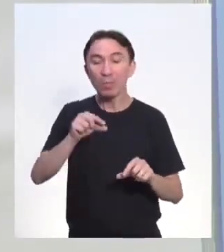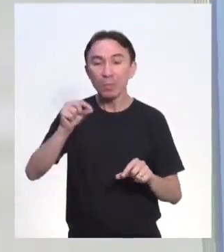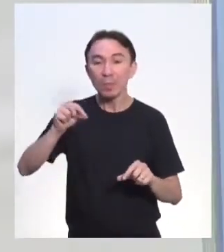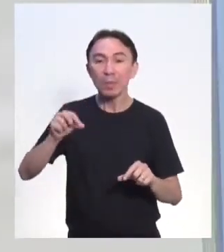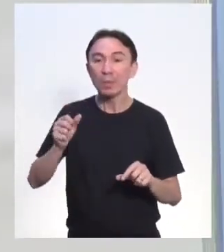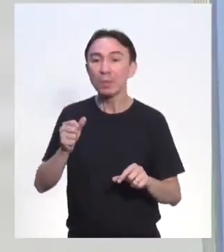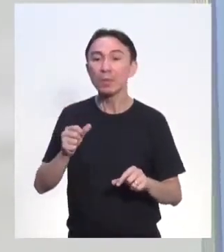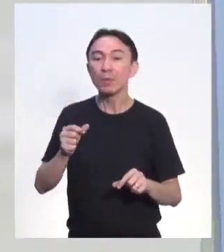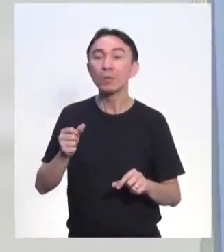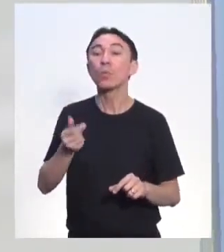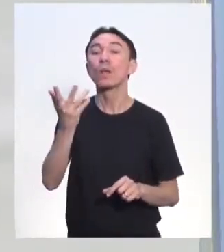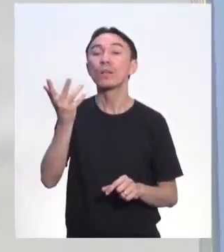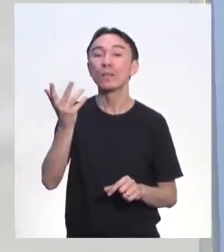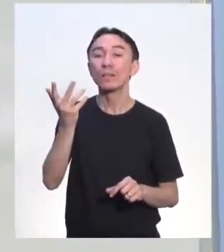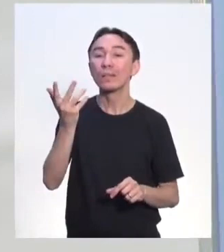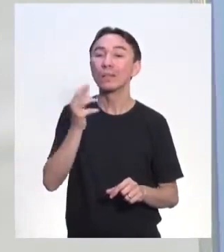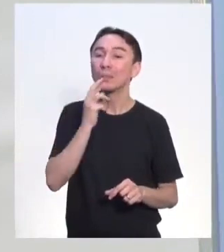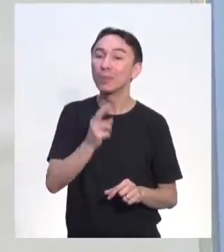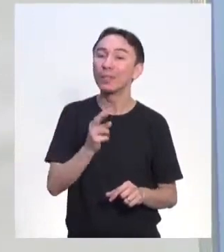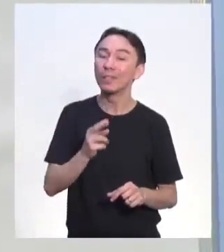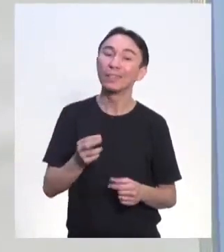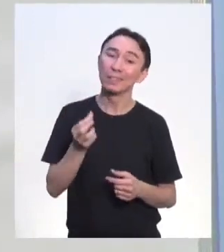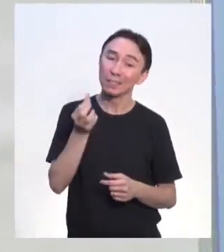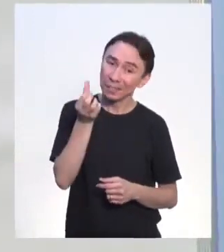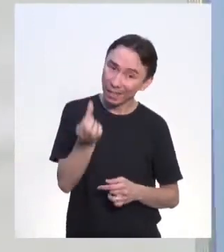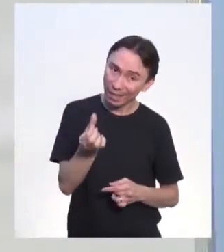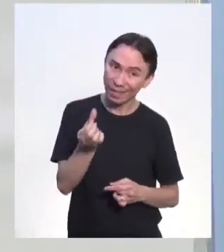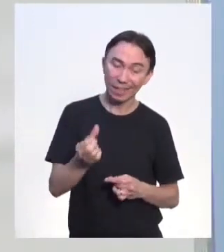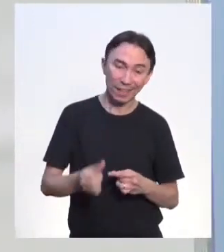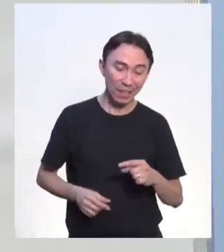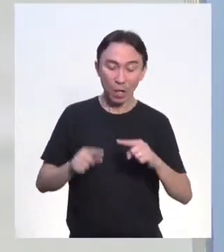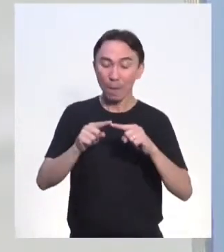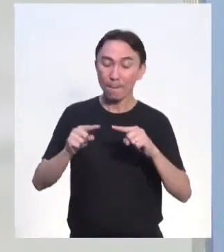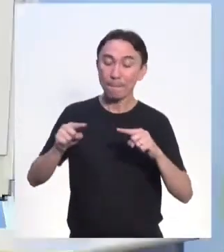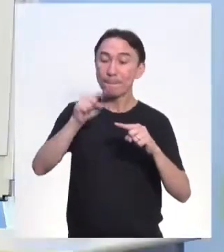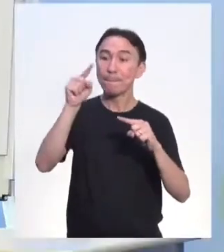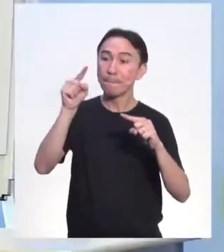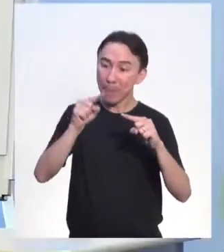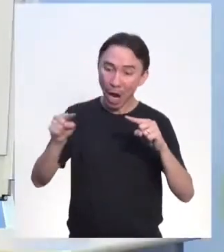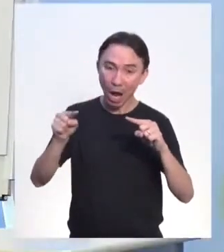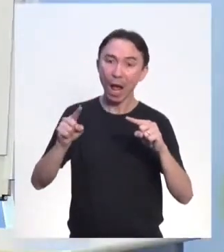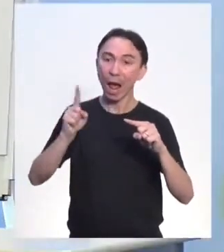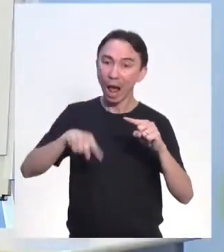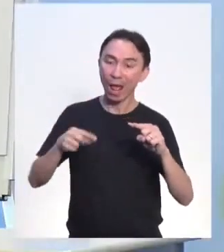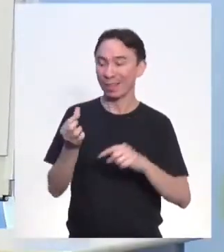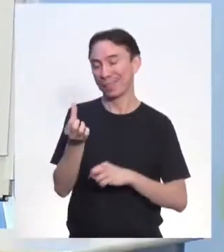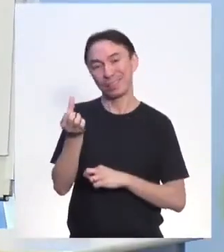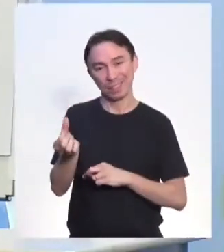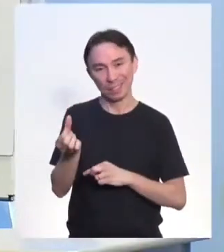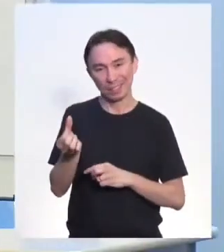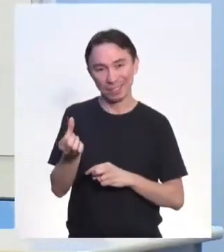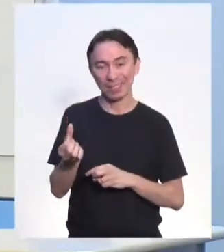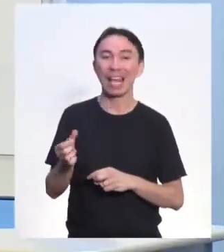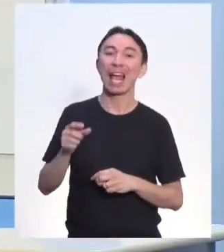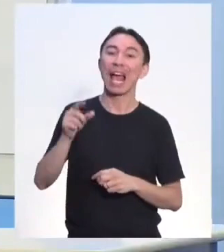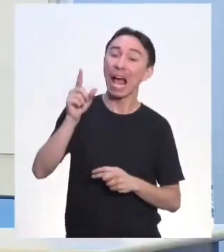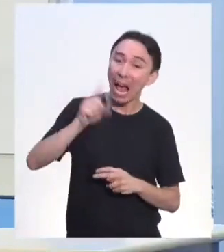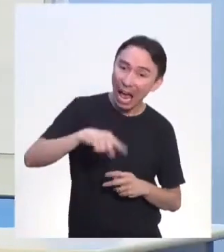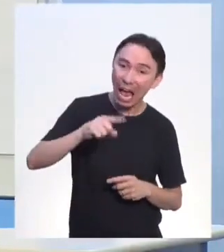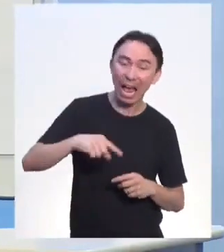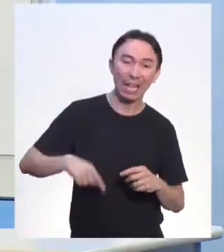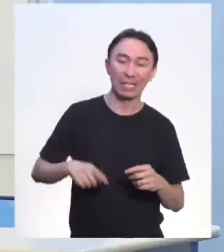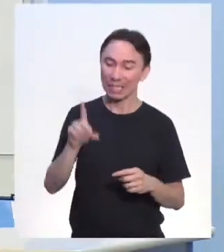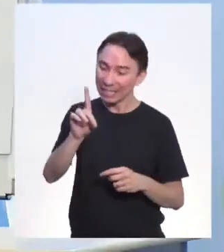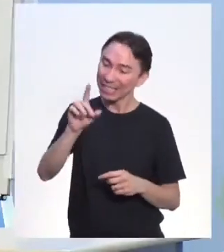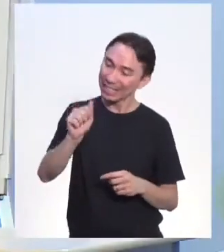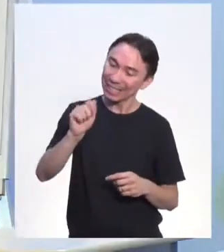nós temos? 6. Então, o N de ômega é 6. Toda vez que eu estiver trabalhando um exercício sobre o lançamento de um dado,